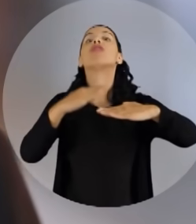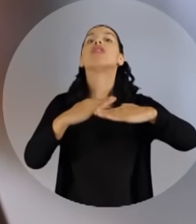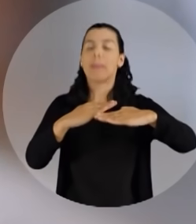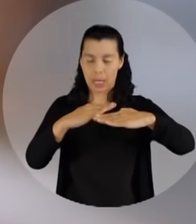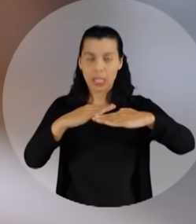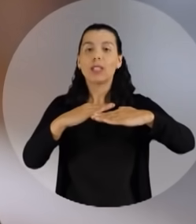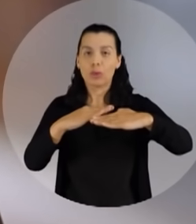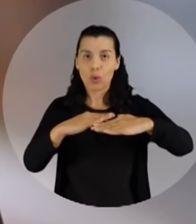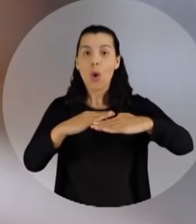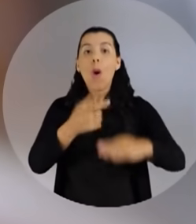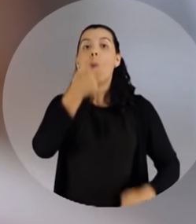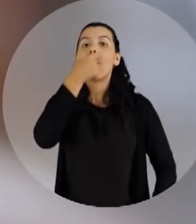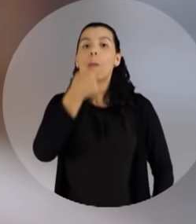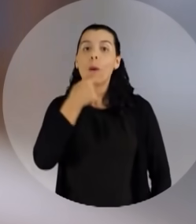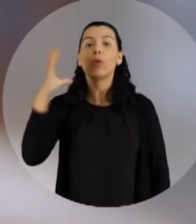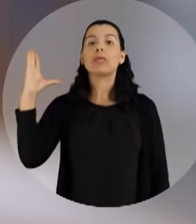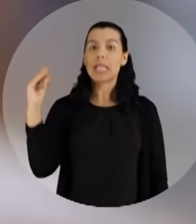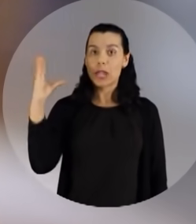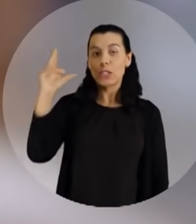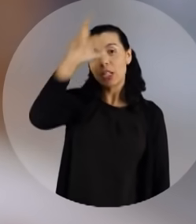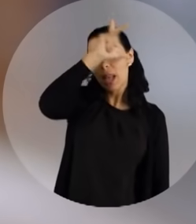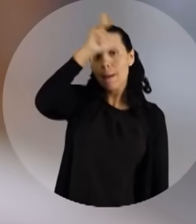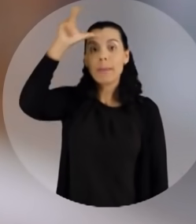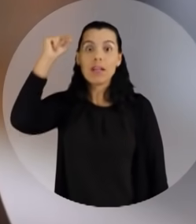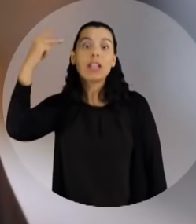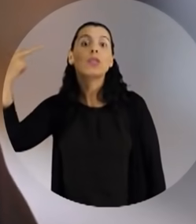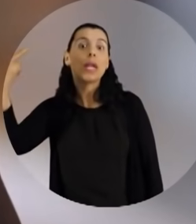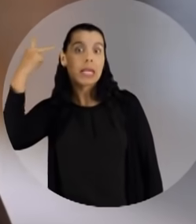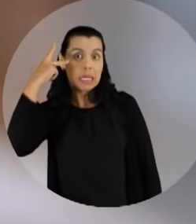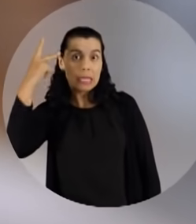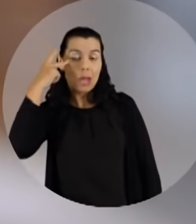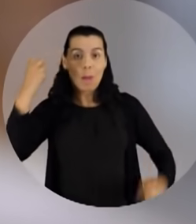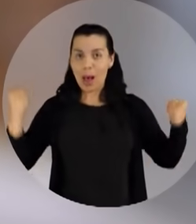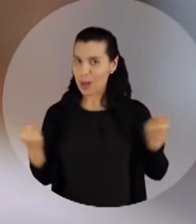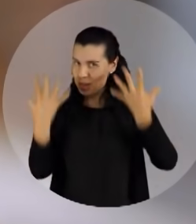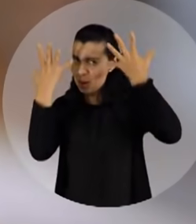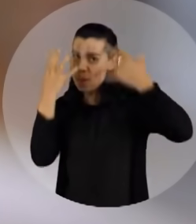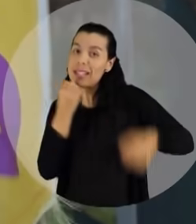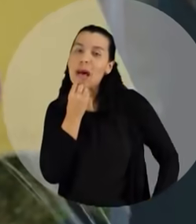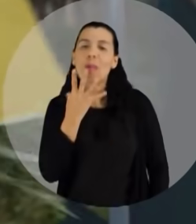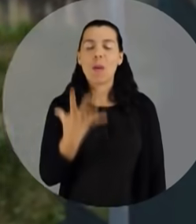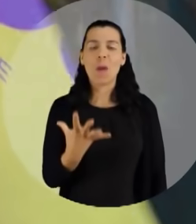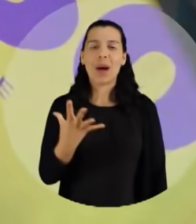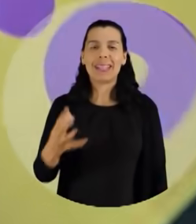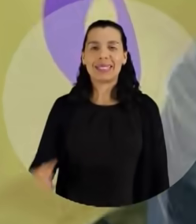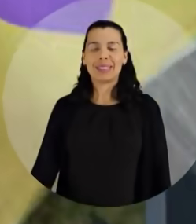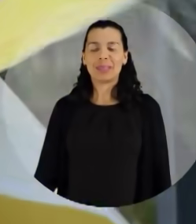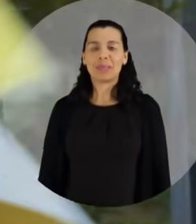conclusão é uma só. Boulos e Erundina na Prefeitura de São Paulo é surpresa boa.